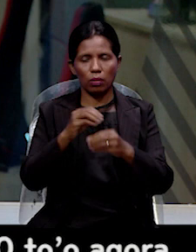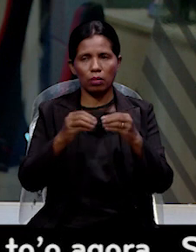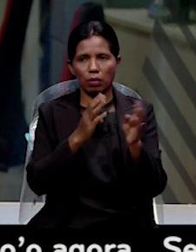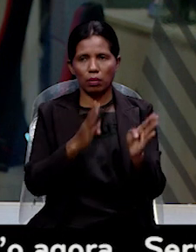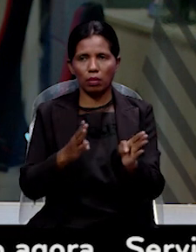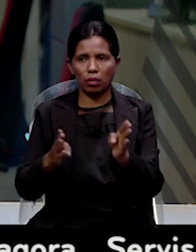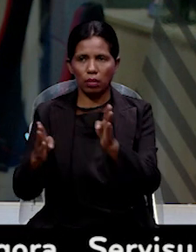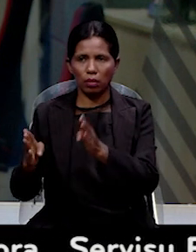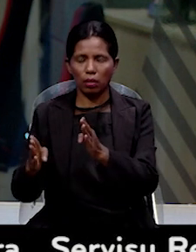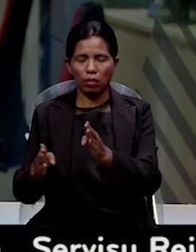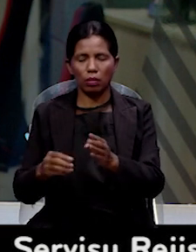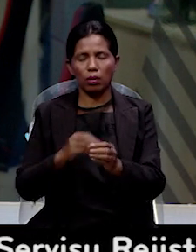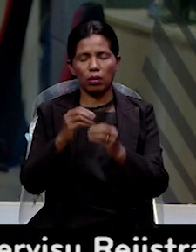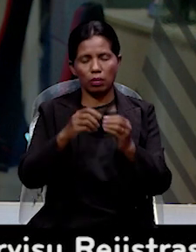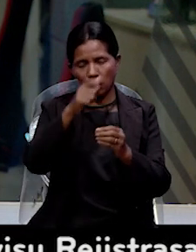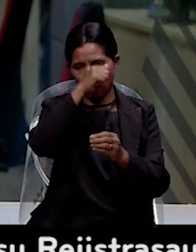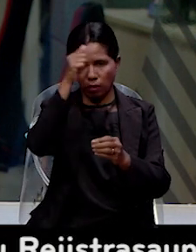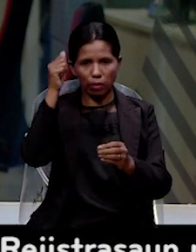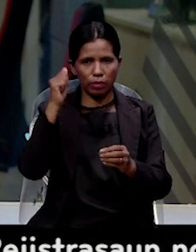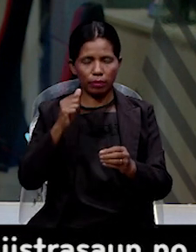preparação pós-graduação para mestrado.